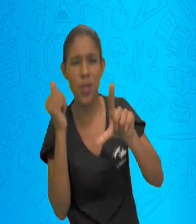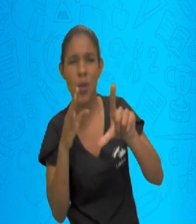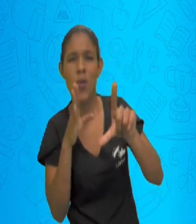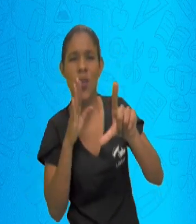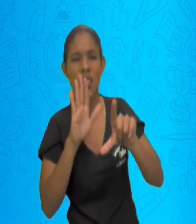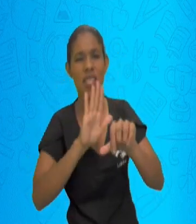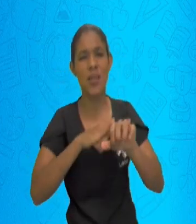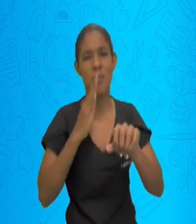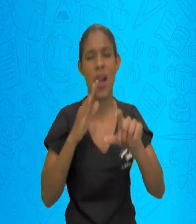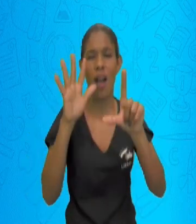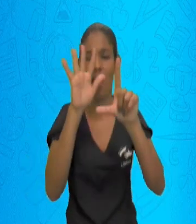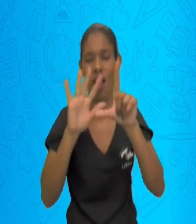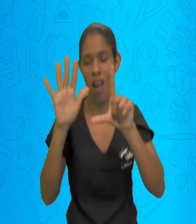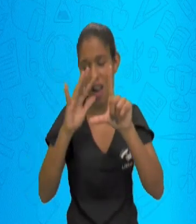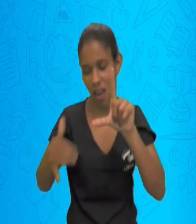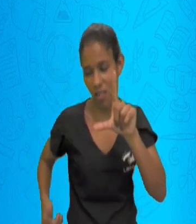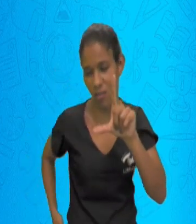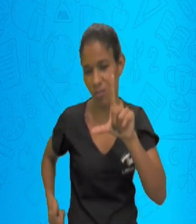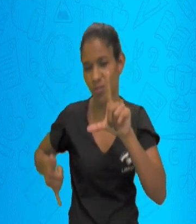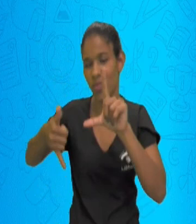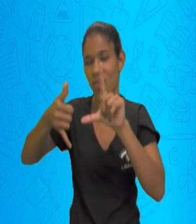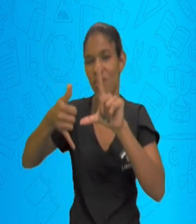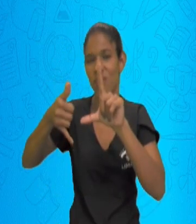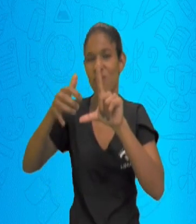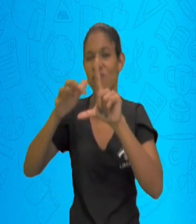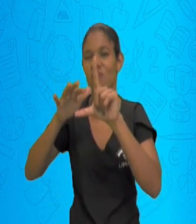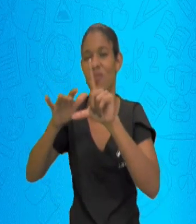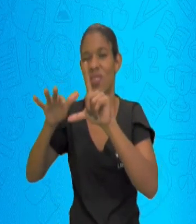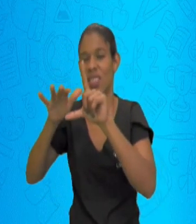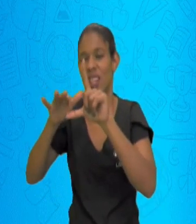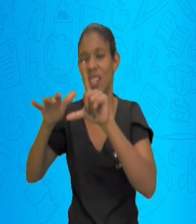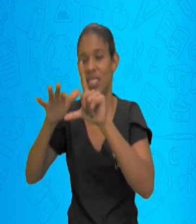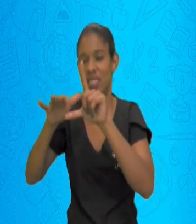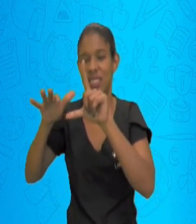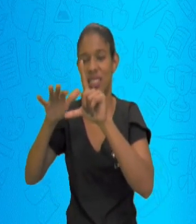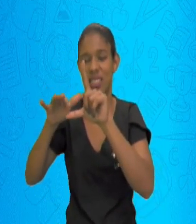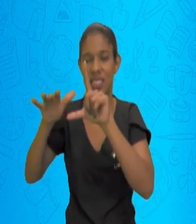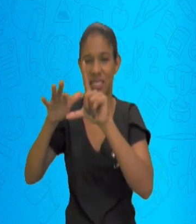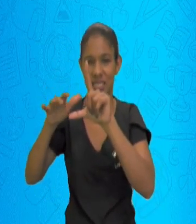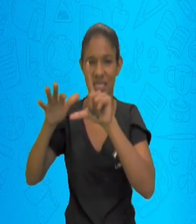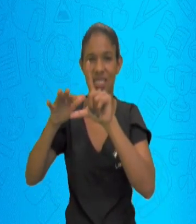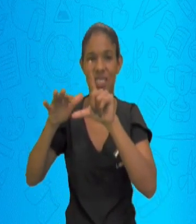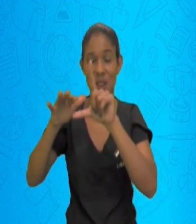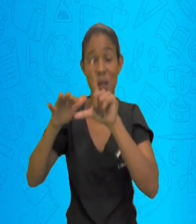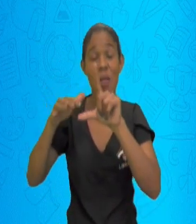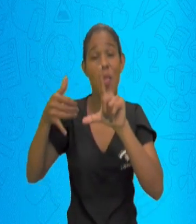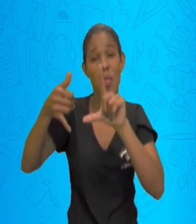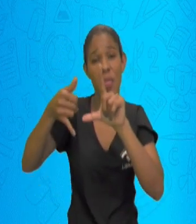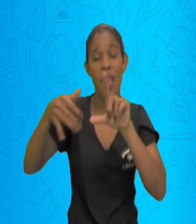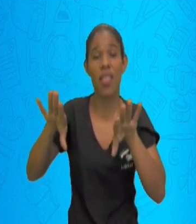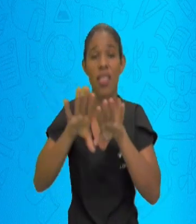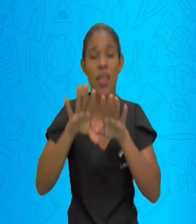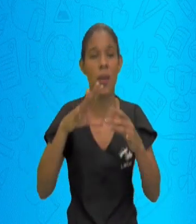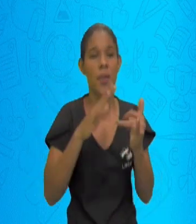a plataforma SMED GV, basta você apontar a câmera para o QR Code, para a figurinha que aparece aqui do lado, e se inscreva no